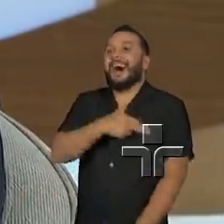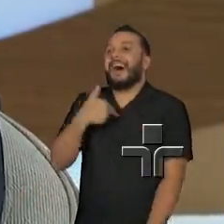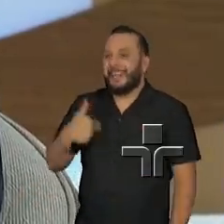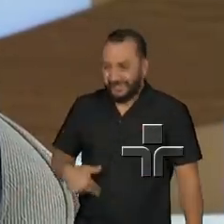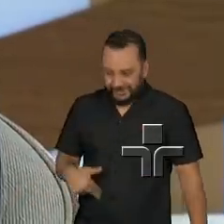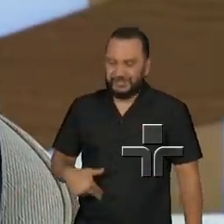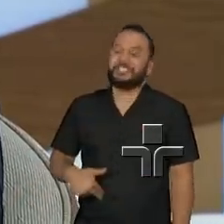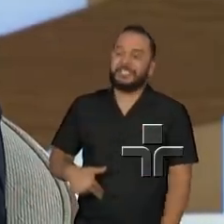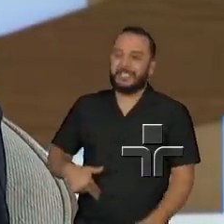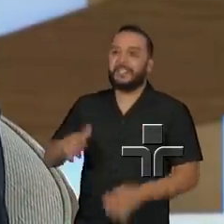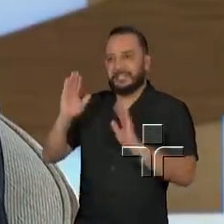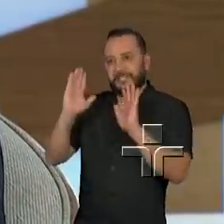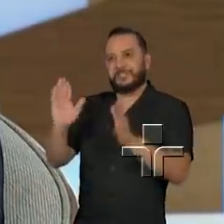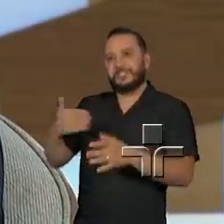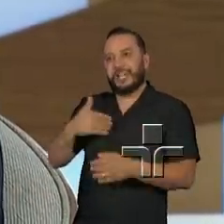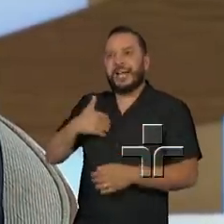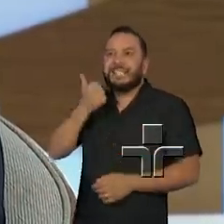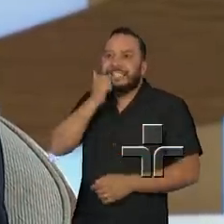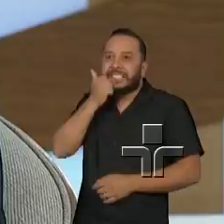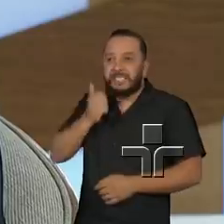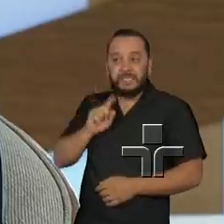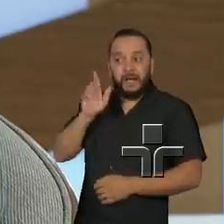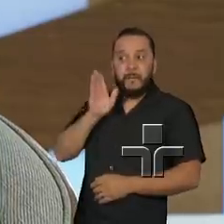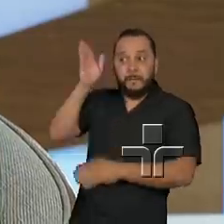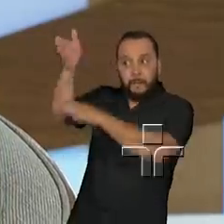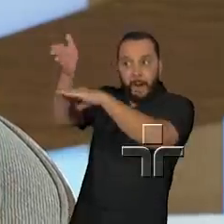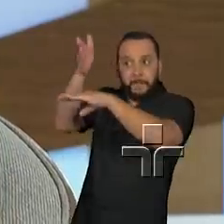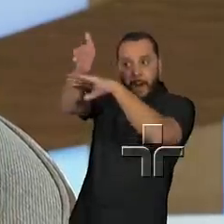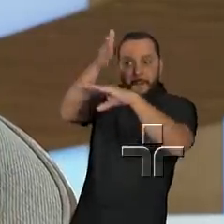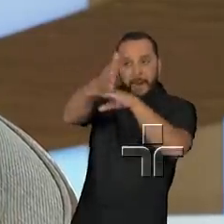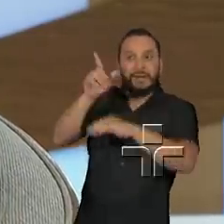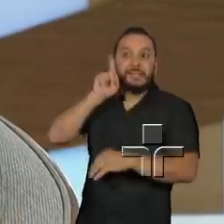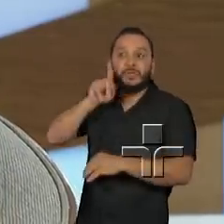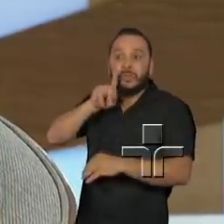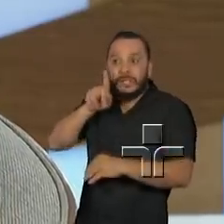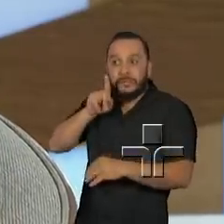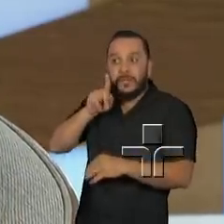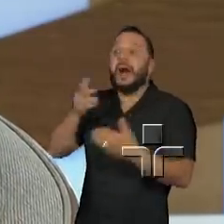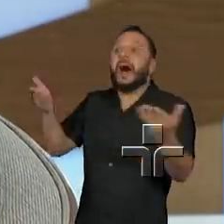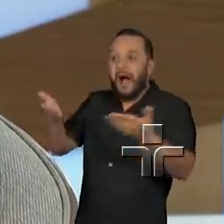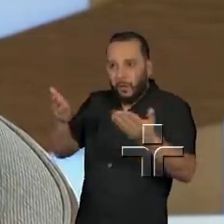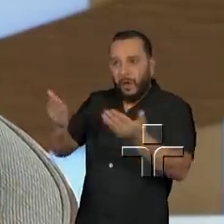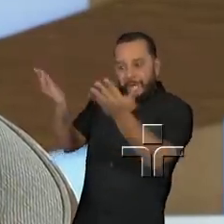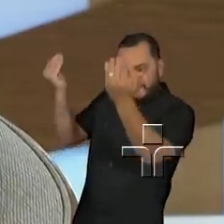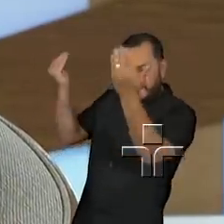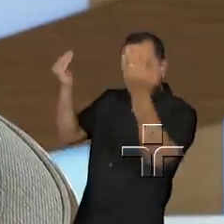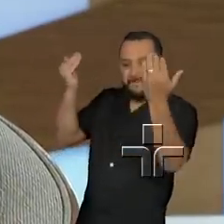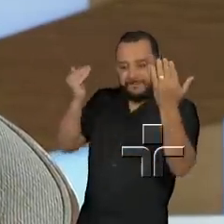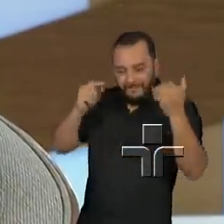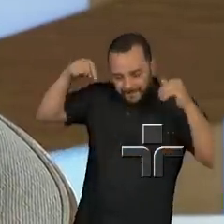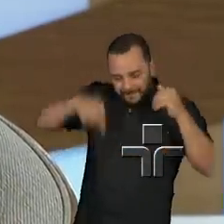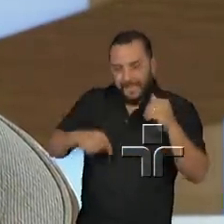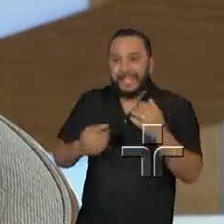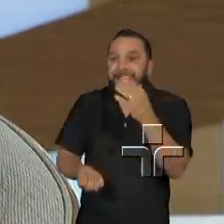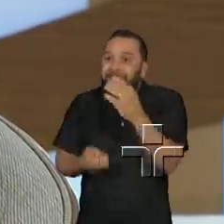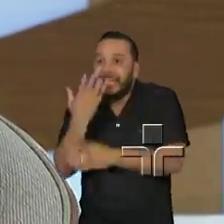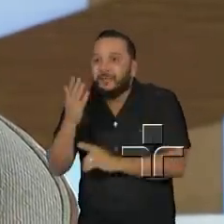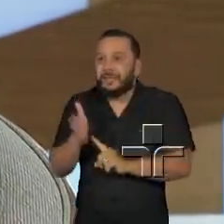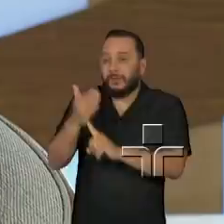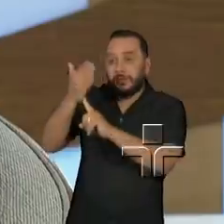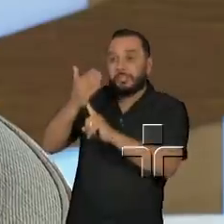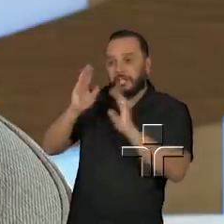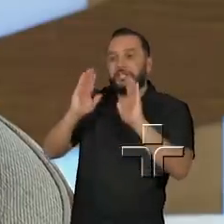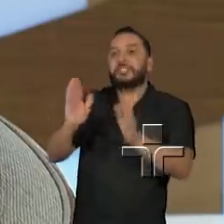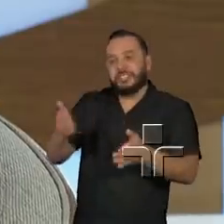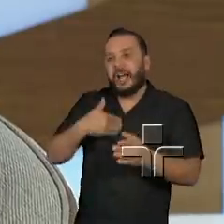enviar cientistas para treinamento nos Estados Unidos. E agora eles trouxeram todo mundo de volta, trouxeram os melhores, evidentemente, e estão ultrapassando os Estados Unidos em